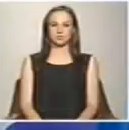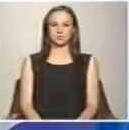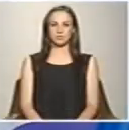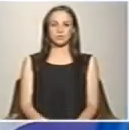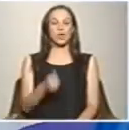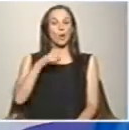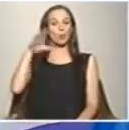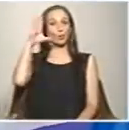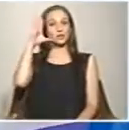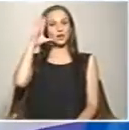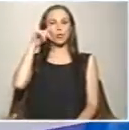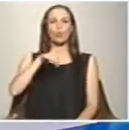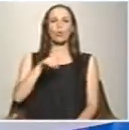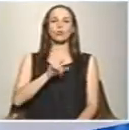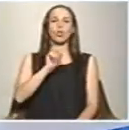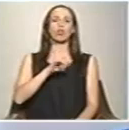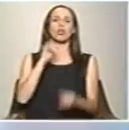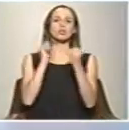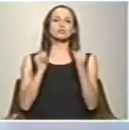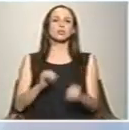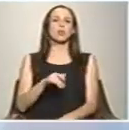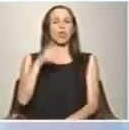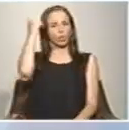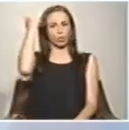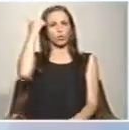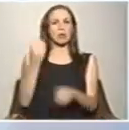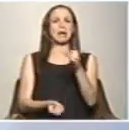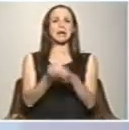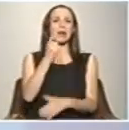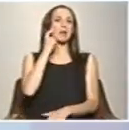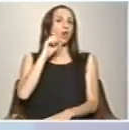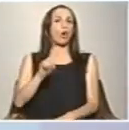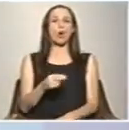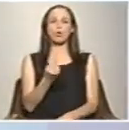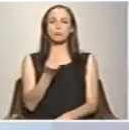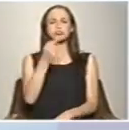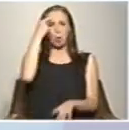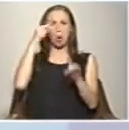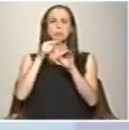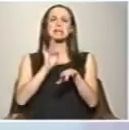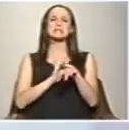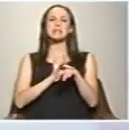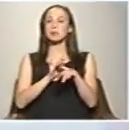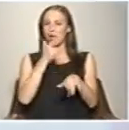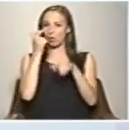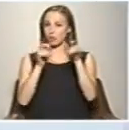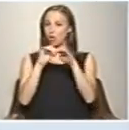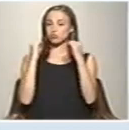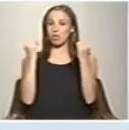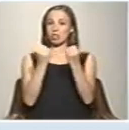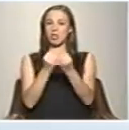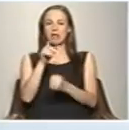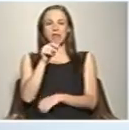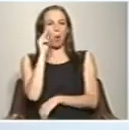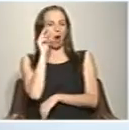tarde. Hoje é o Dia Internacional do Idoso, um dia que foi criado pelas Nações Unidas para sensibilizar as sociedades para a necessidade de